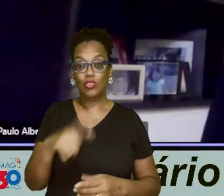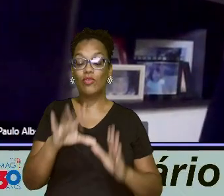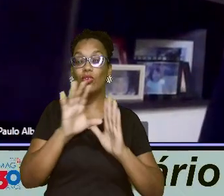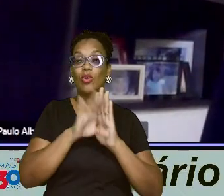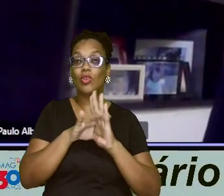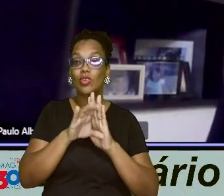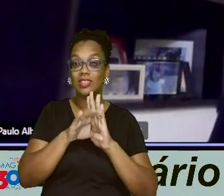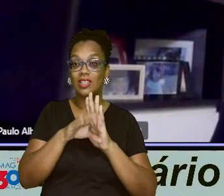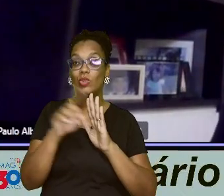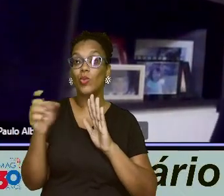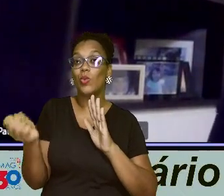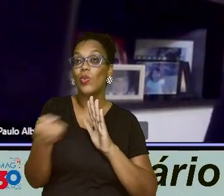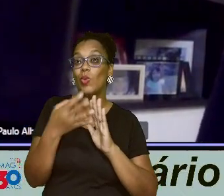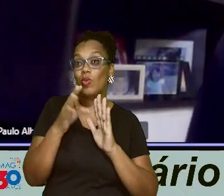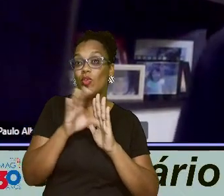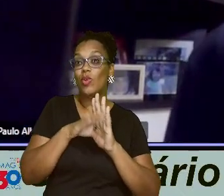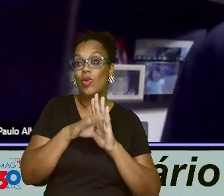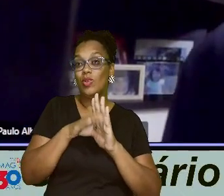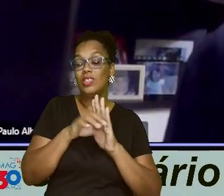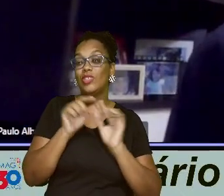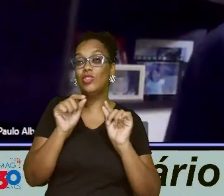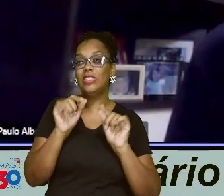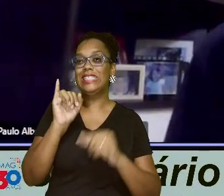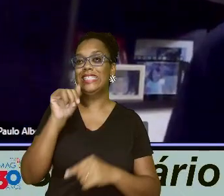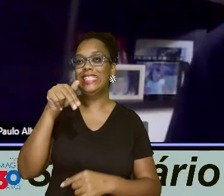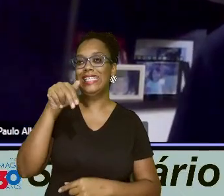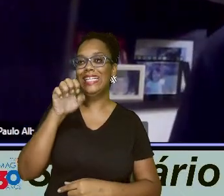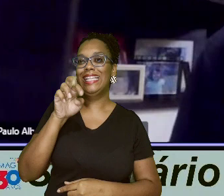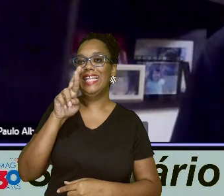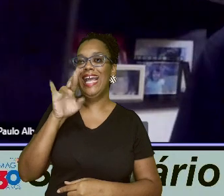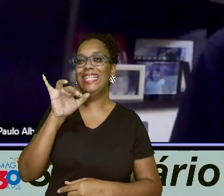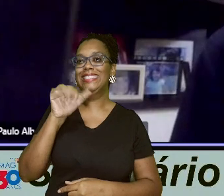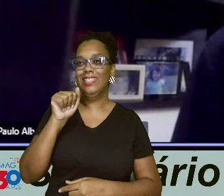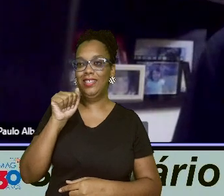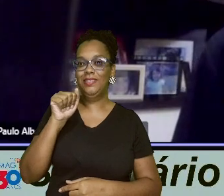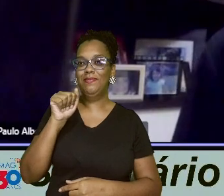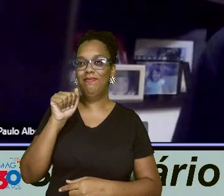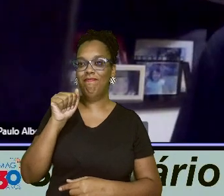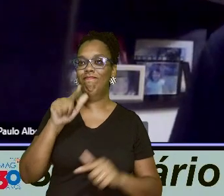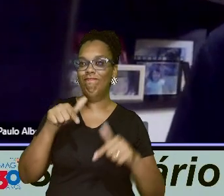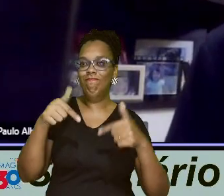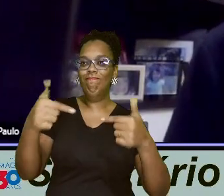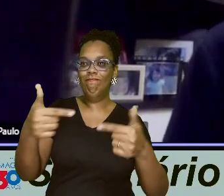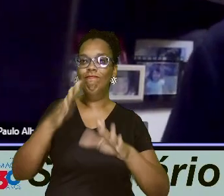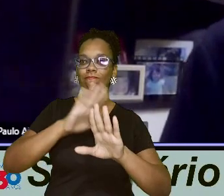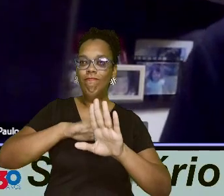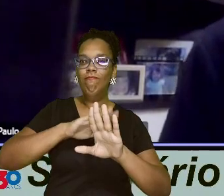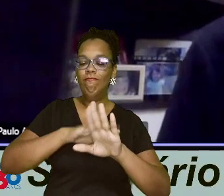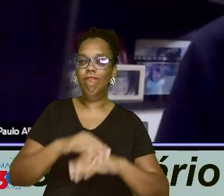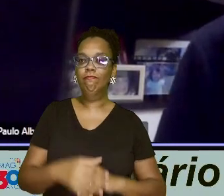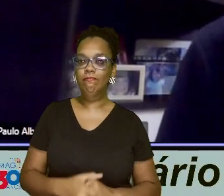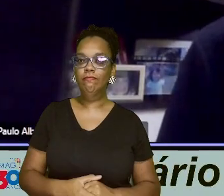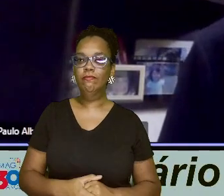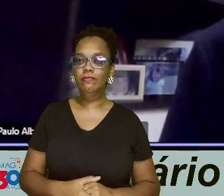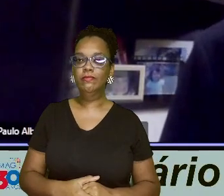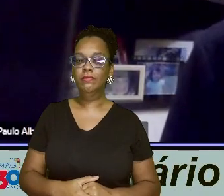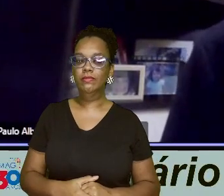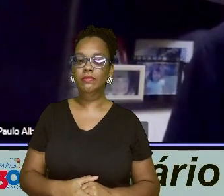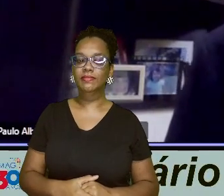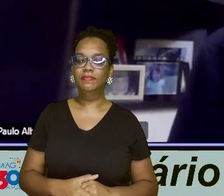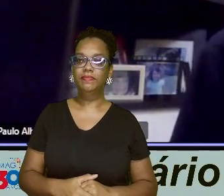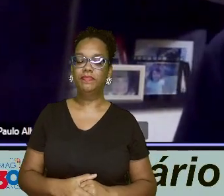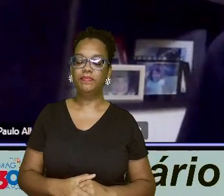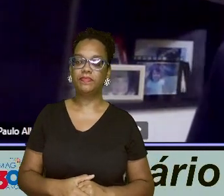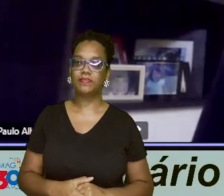novo conceito de inércia para fins de aplicação do precedente. Muitas vezes,